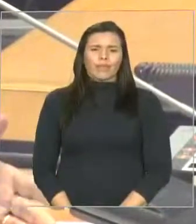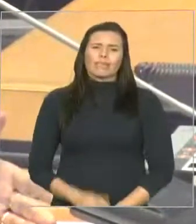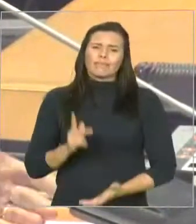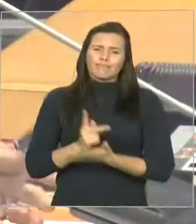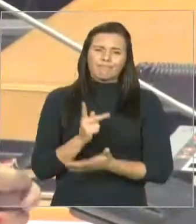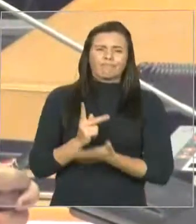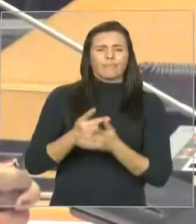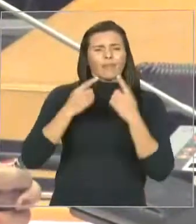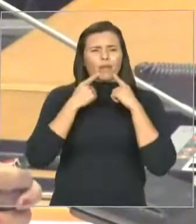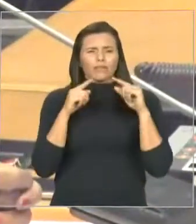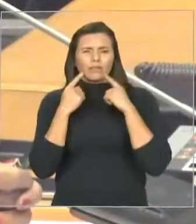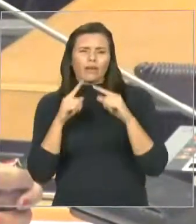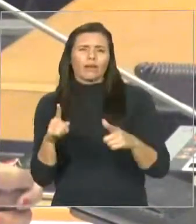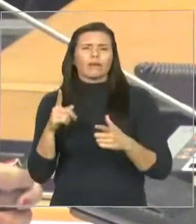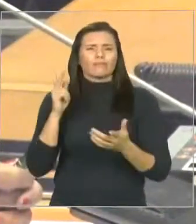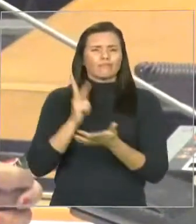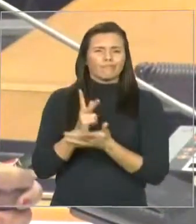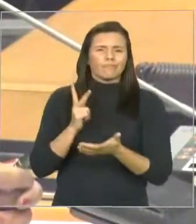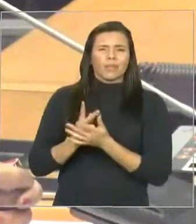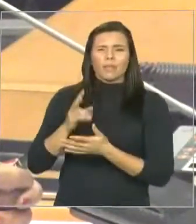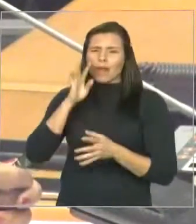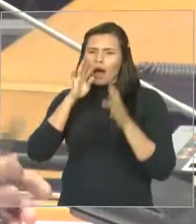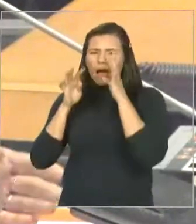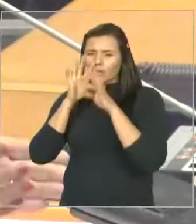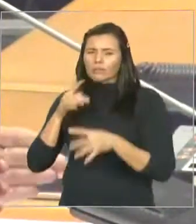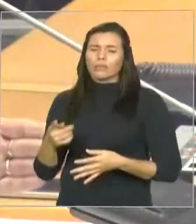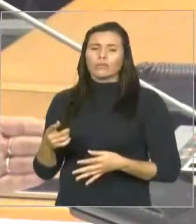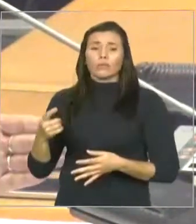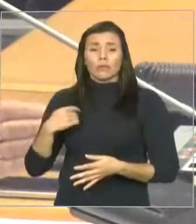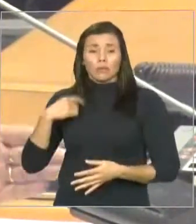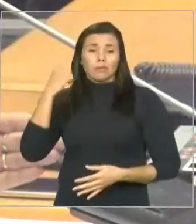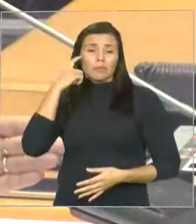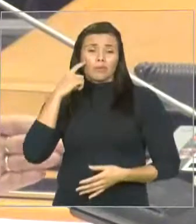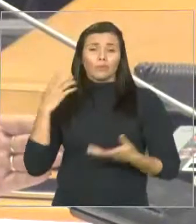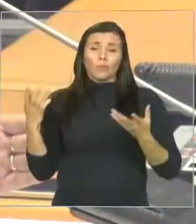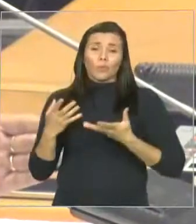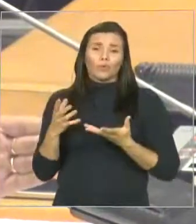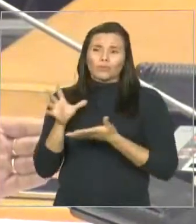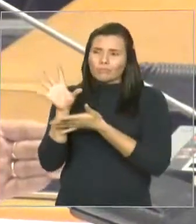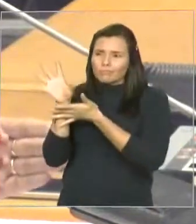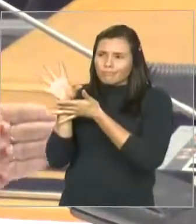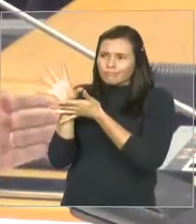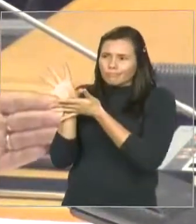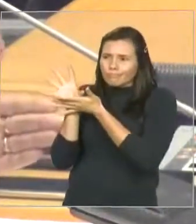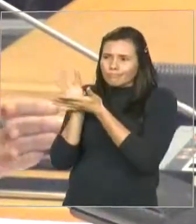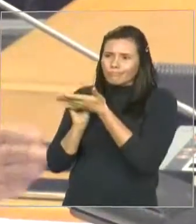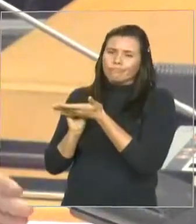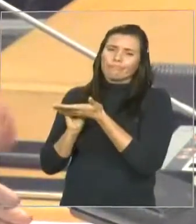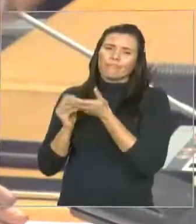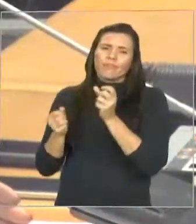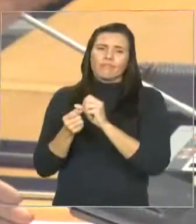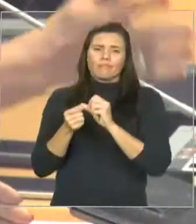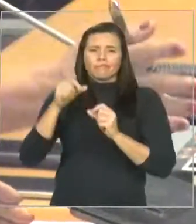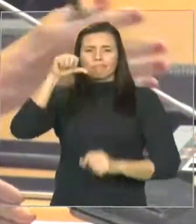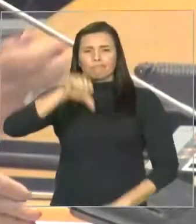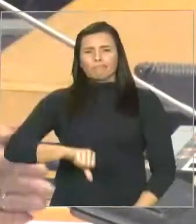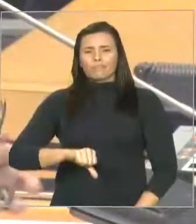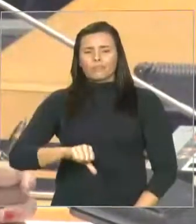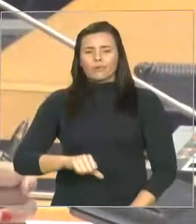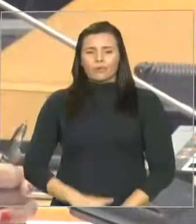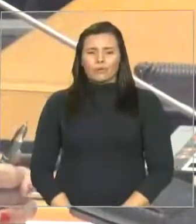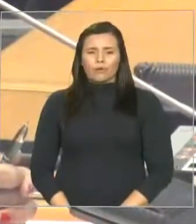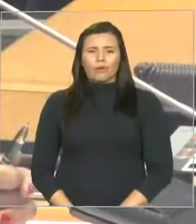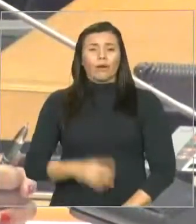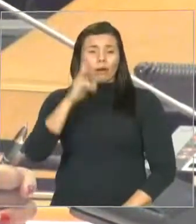está fazendo muito pior. Quando se pensa e se lembra que até um livro